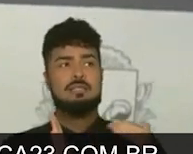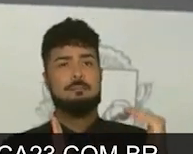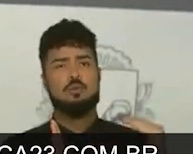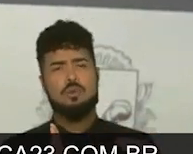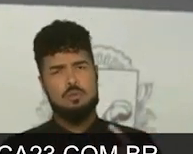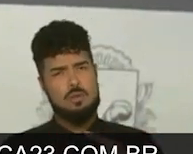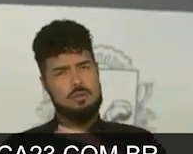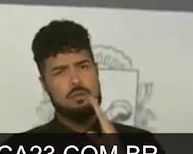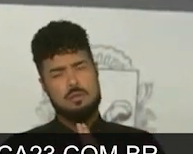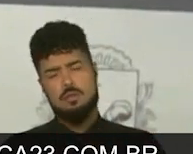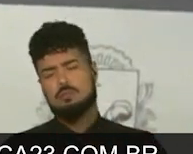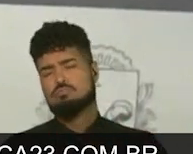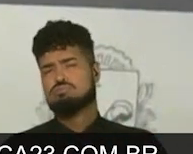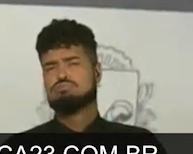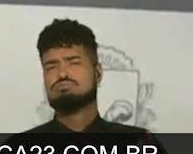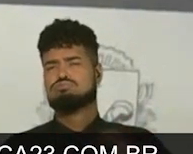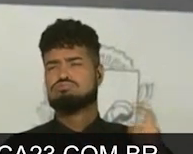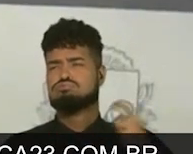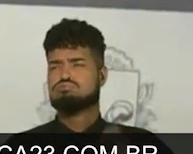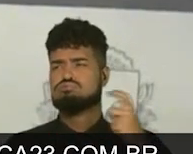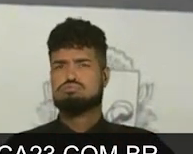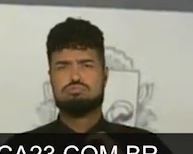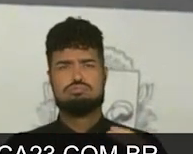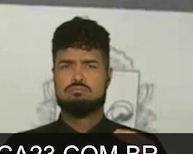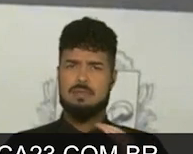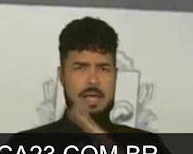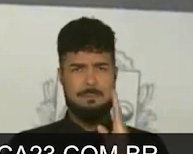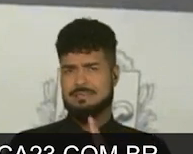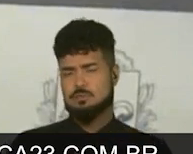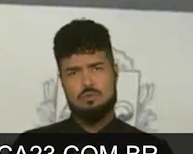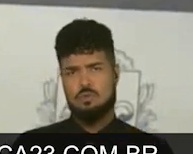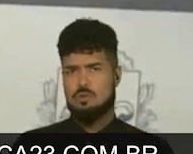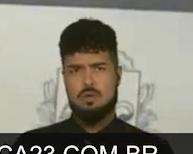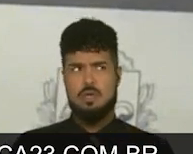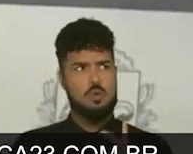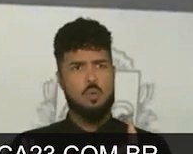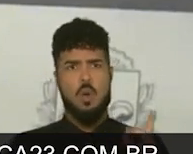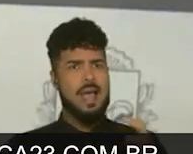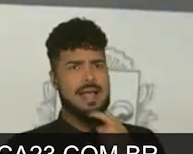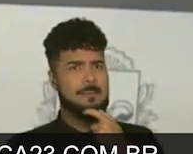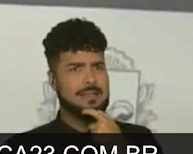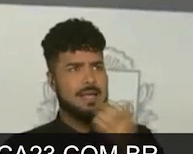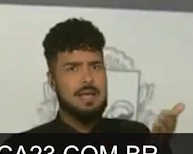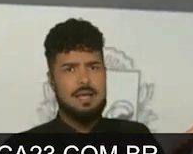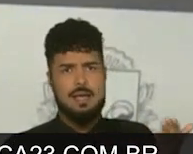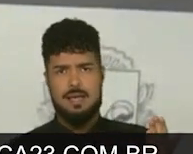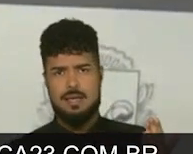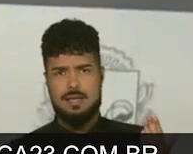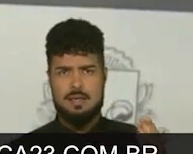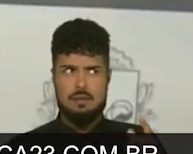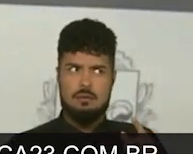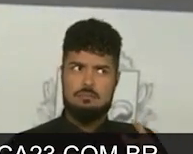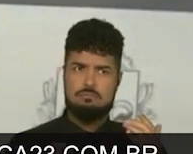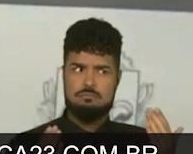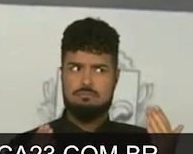muito elevada para os nossos padrões, né? O Brasil tem a carga tributária da Grã-Bretanha, em termos comparativos,